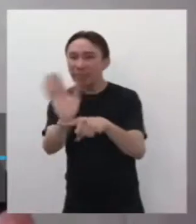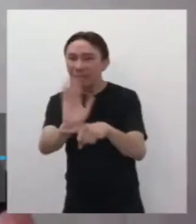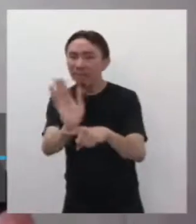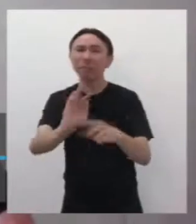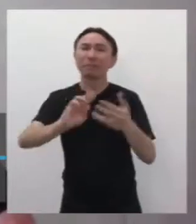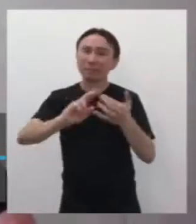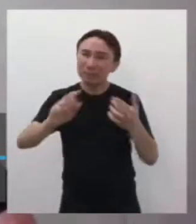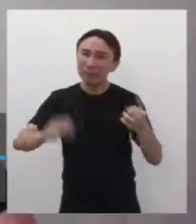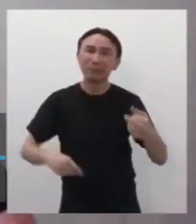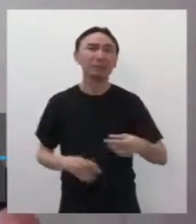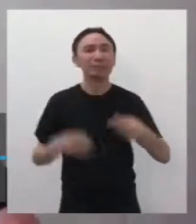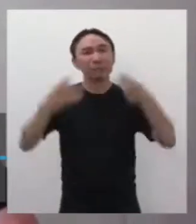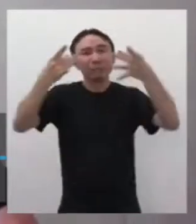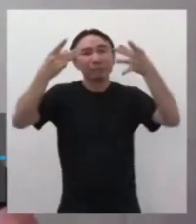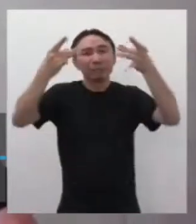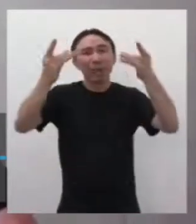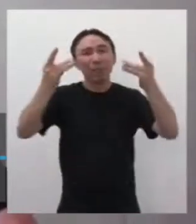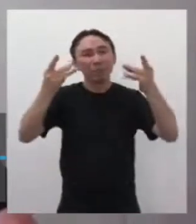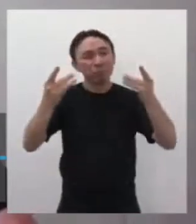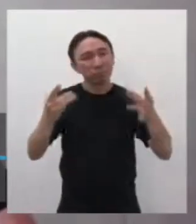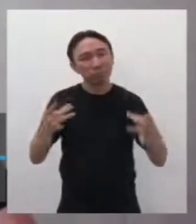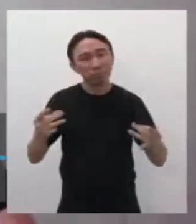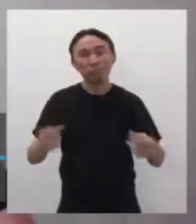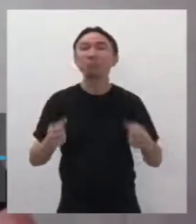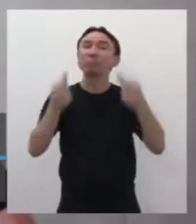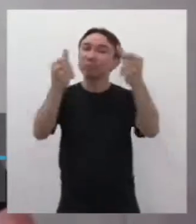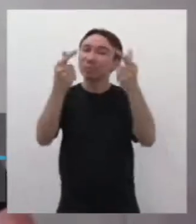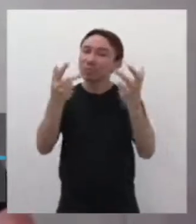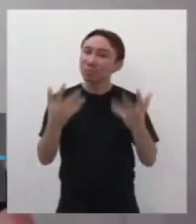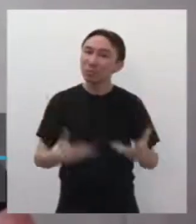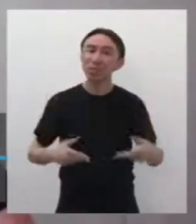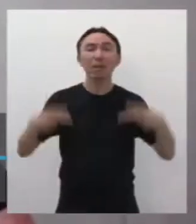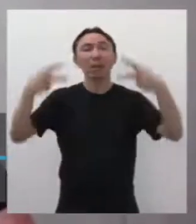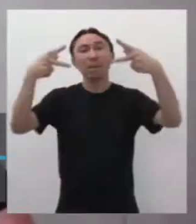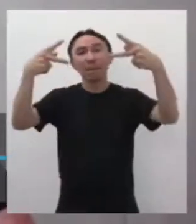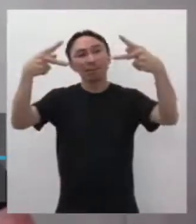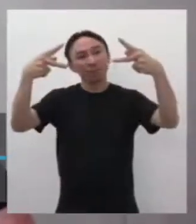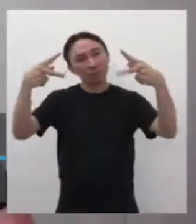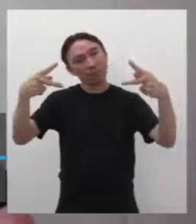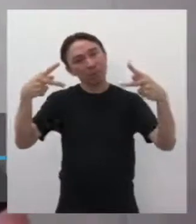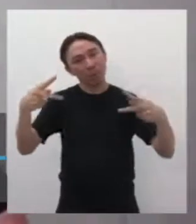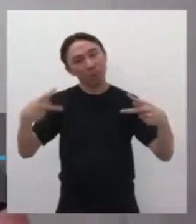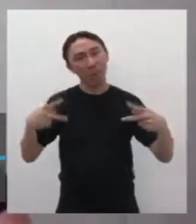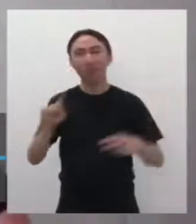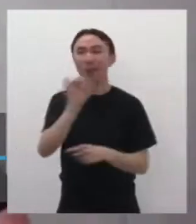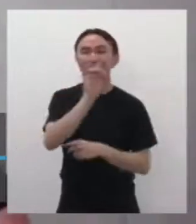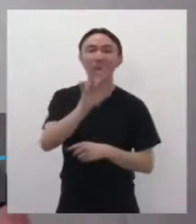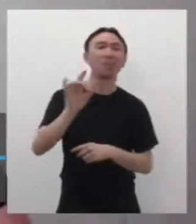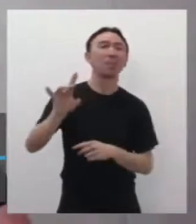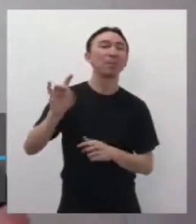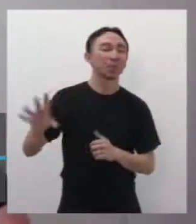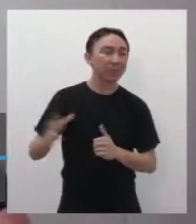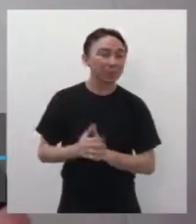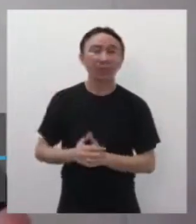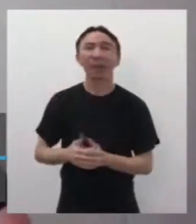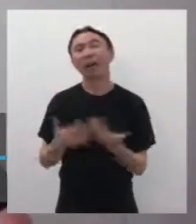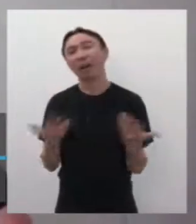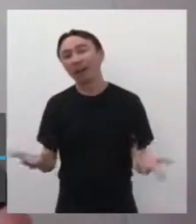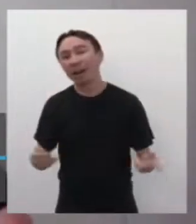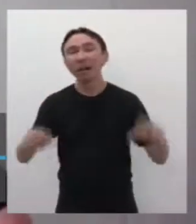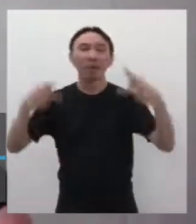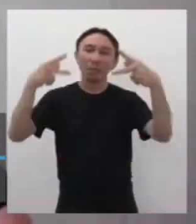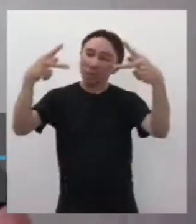que falam de todas as plataformas separadamente. São plataformas tanto para o